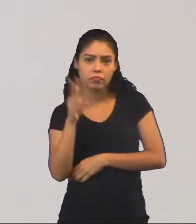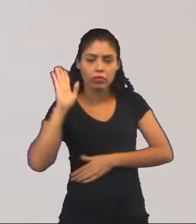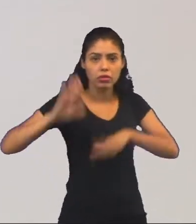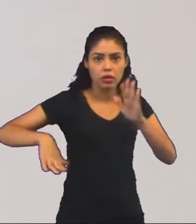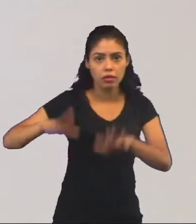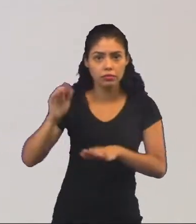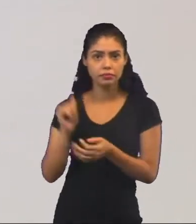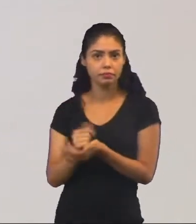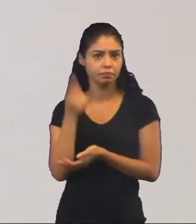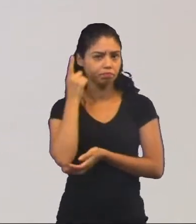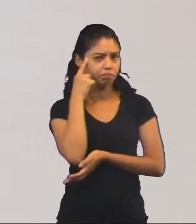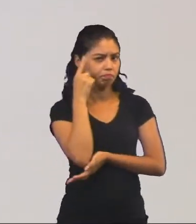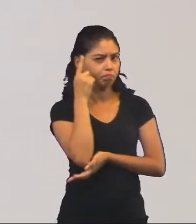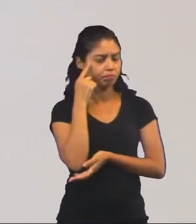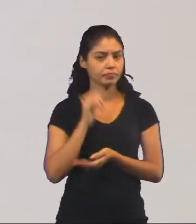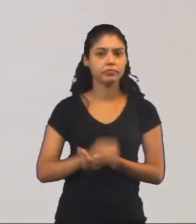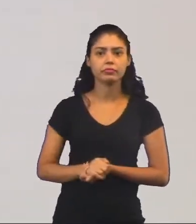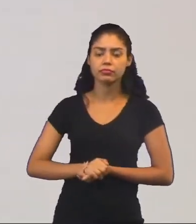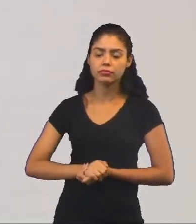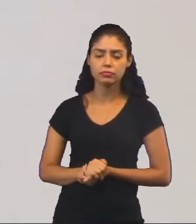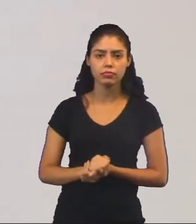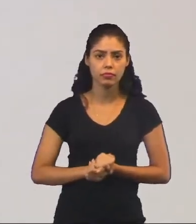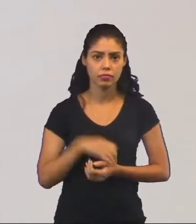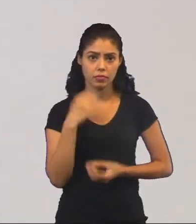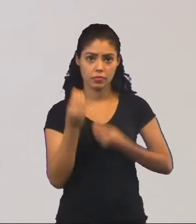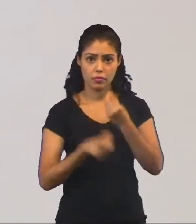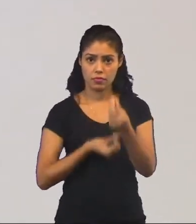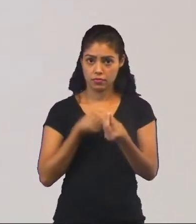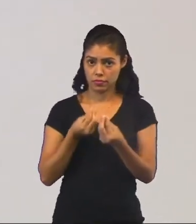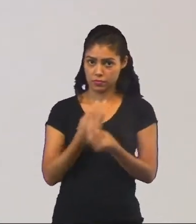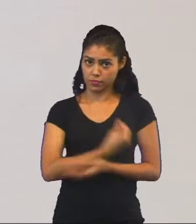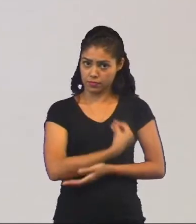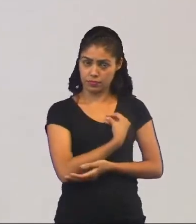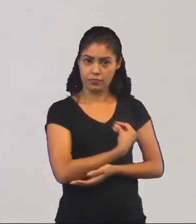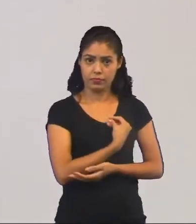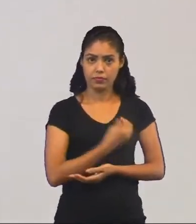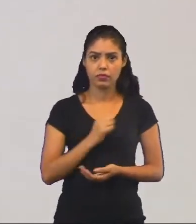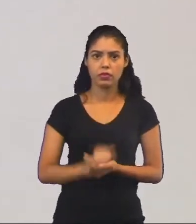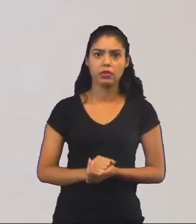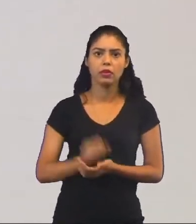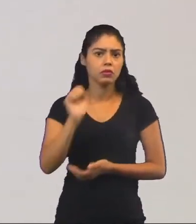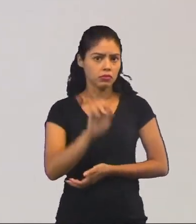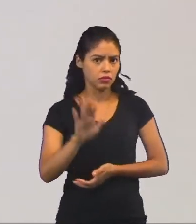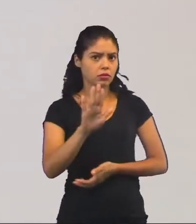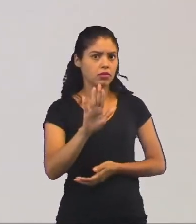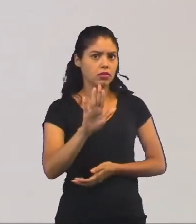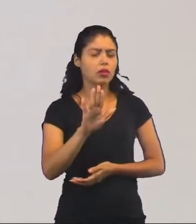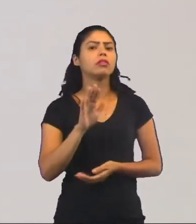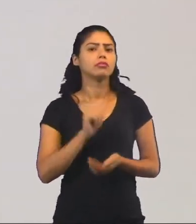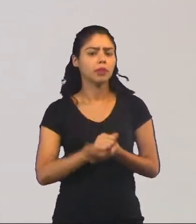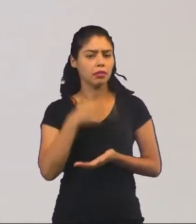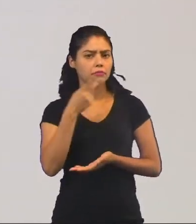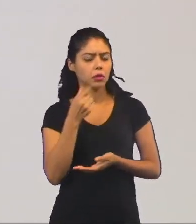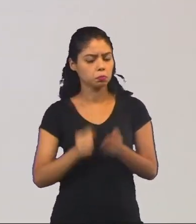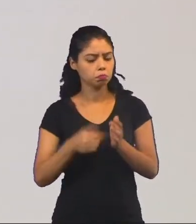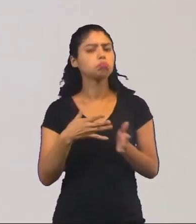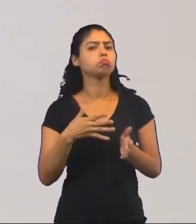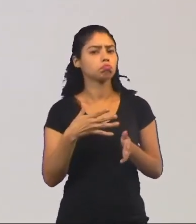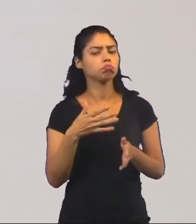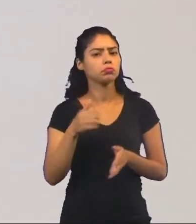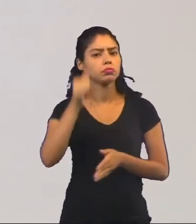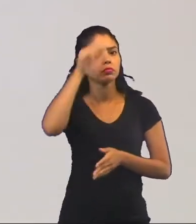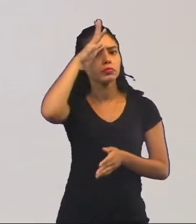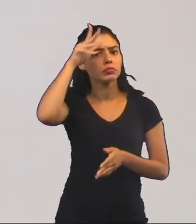Às vezes a gente fica na dívida com o lugar onde a gente próprio vive. E os europeus, americanos falam sobre a Amazônia